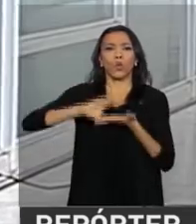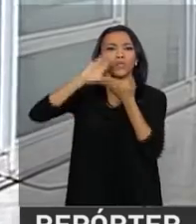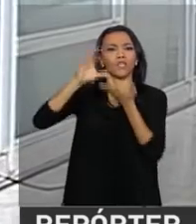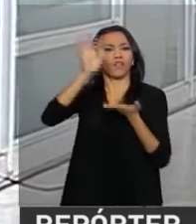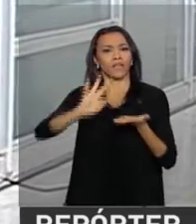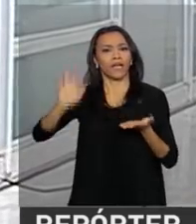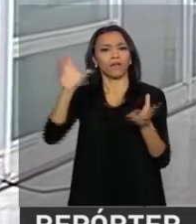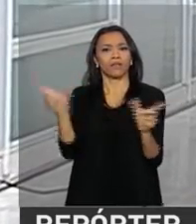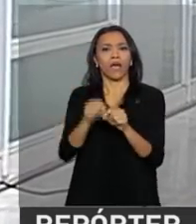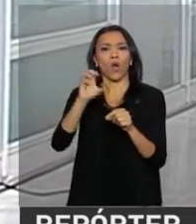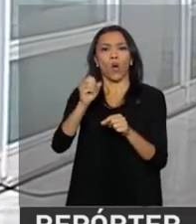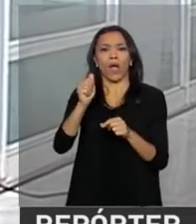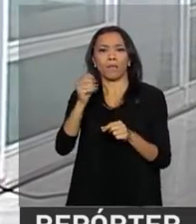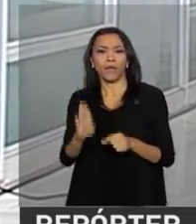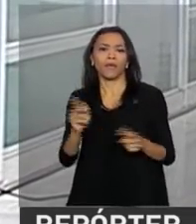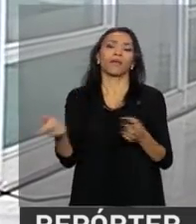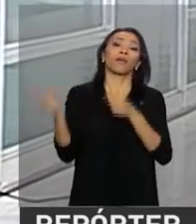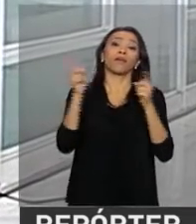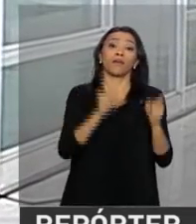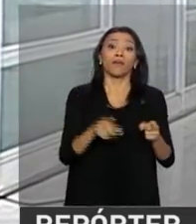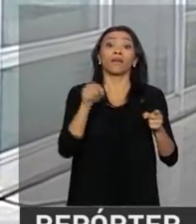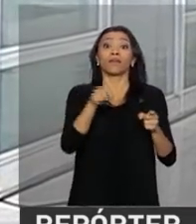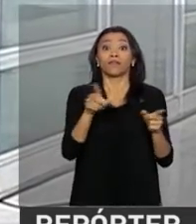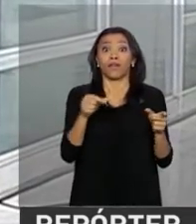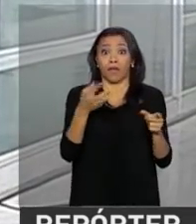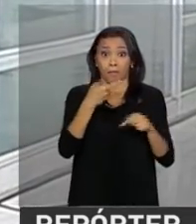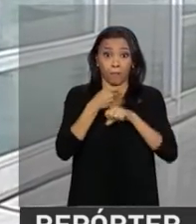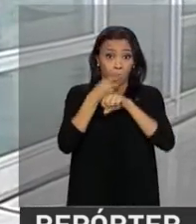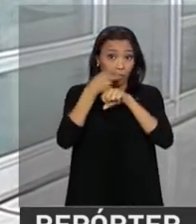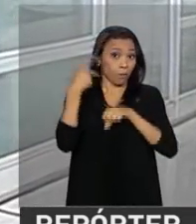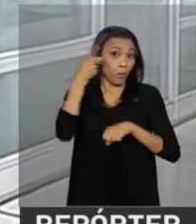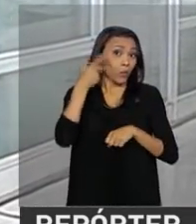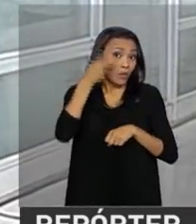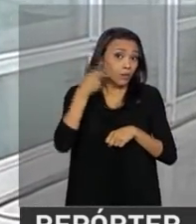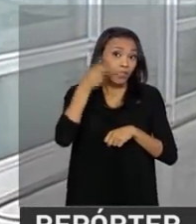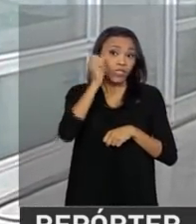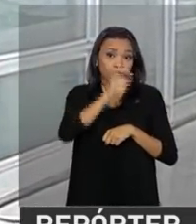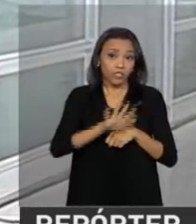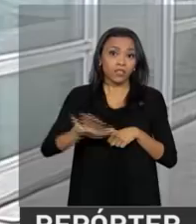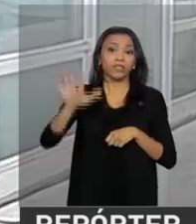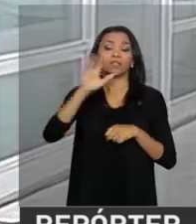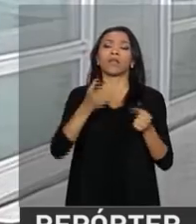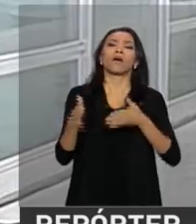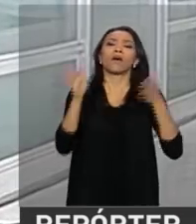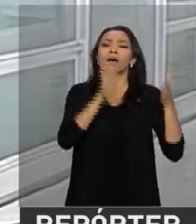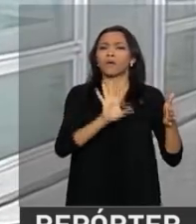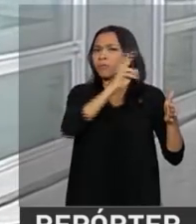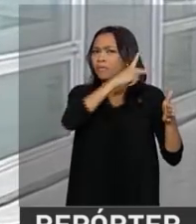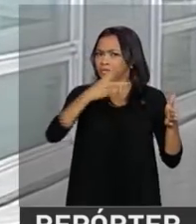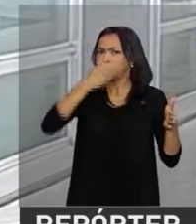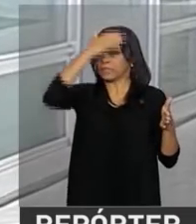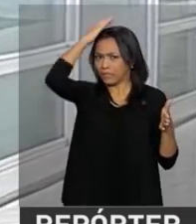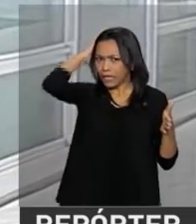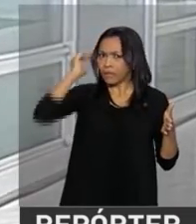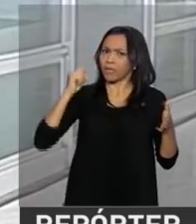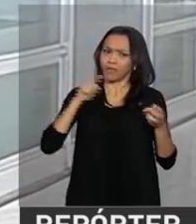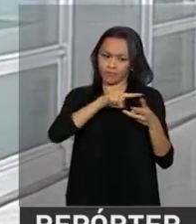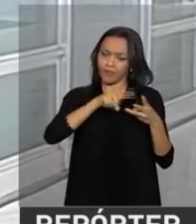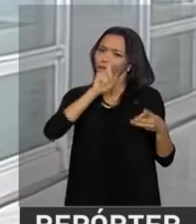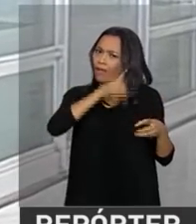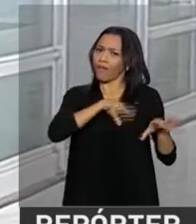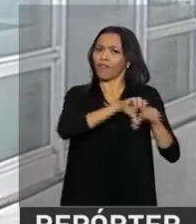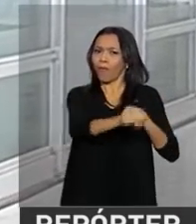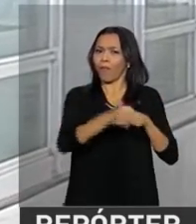Federal da OAB, da Procuradoria-Geral da República e do presidente da República, Michel Temer, que tem a formação de